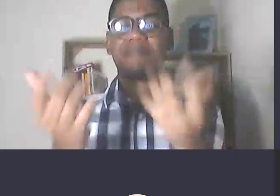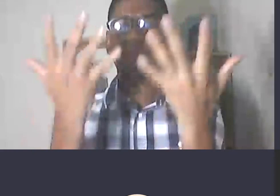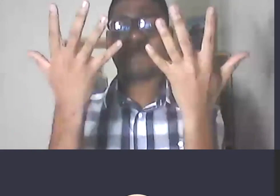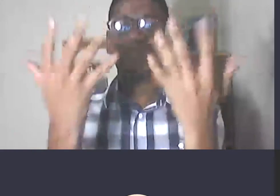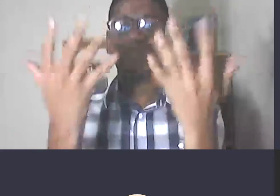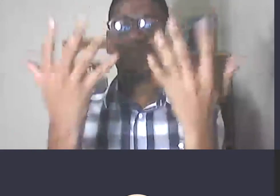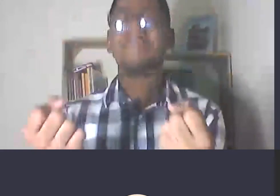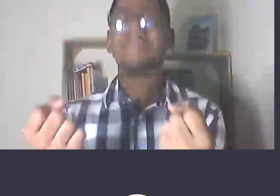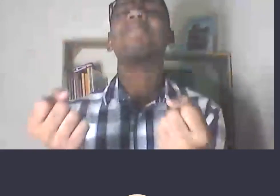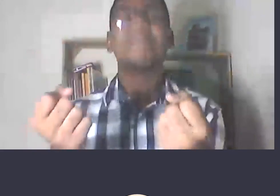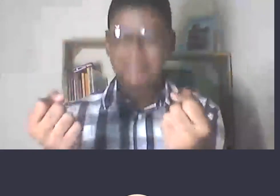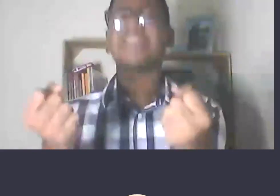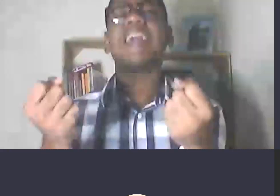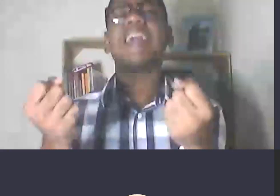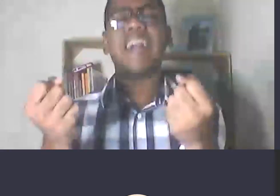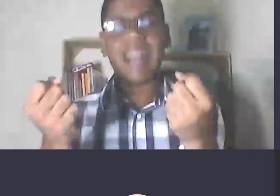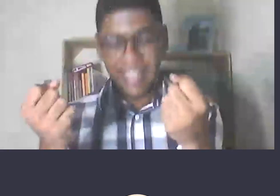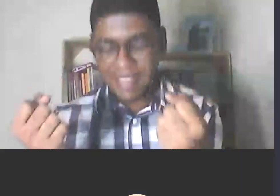Receber. Agarrar.